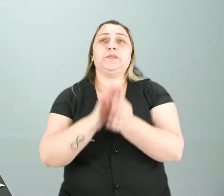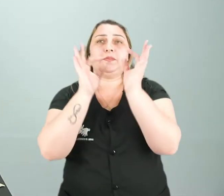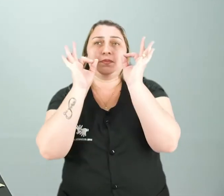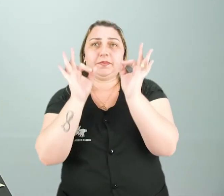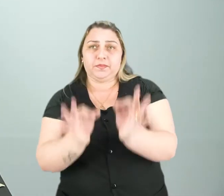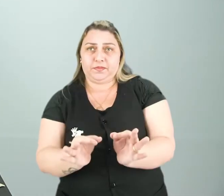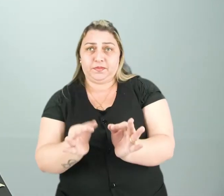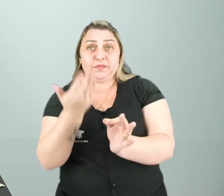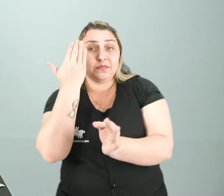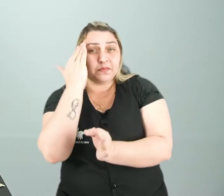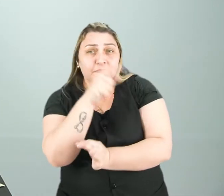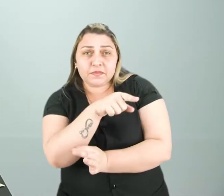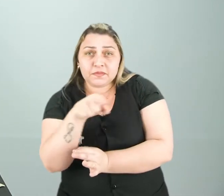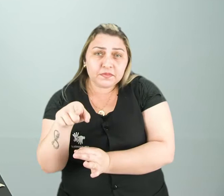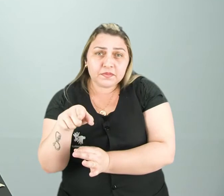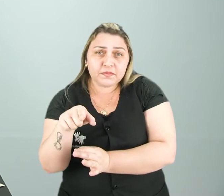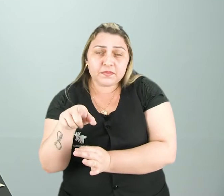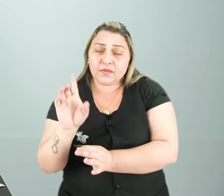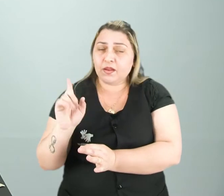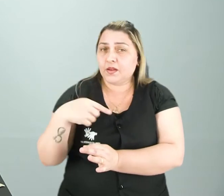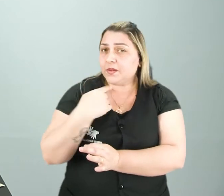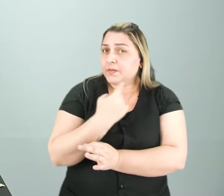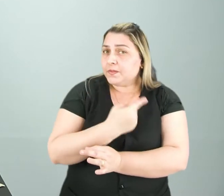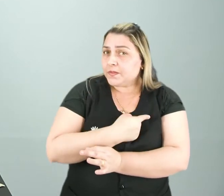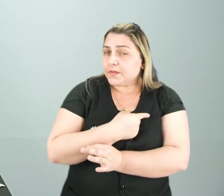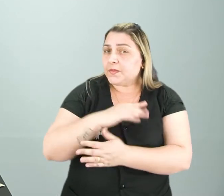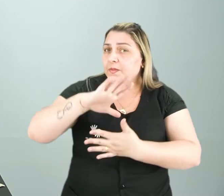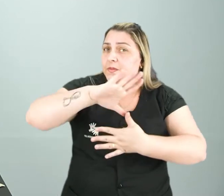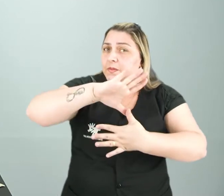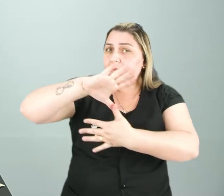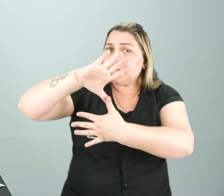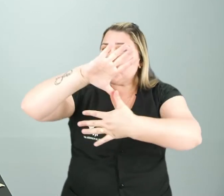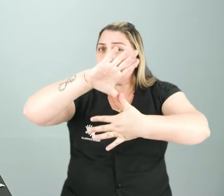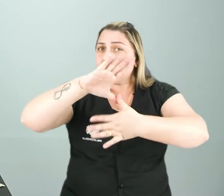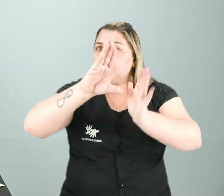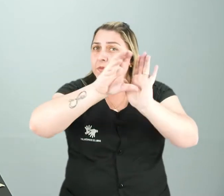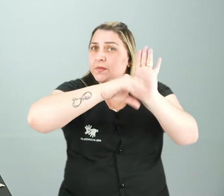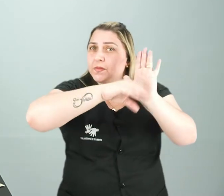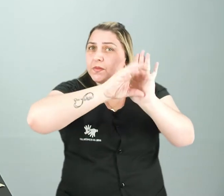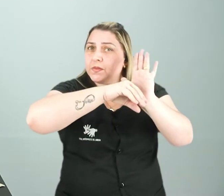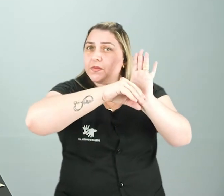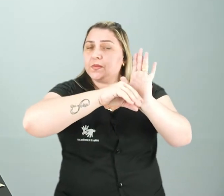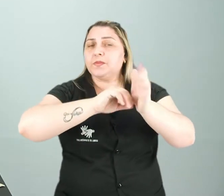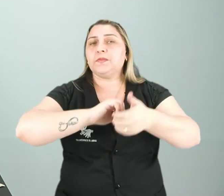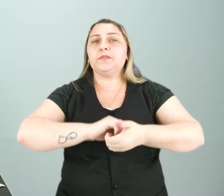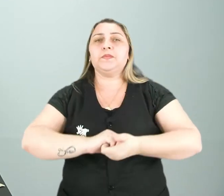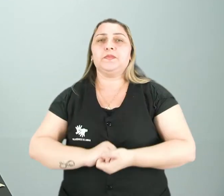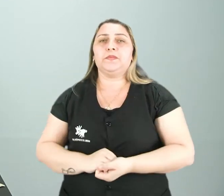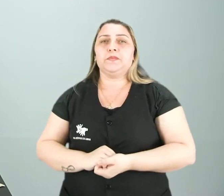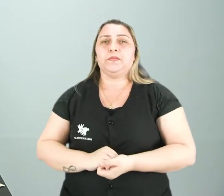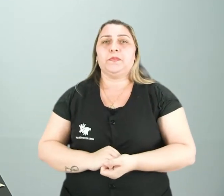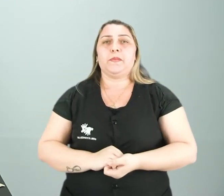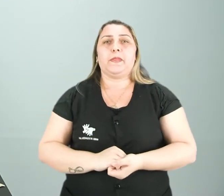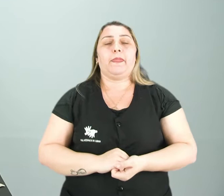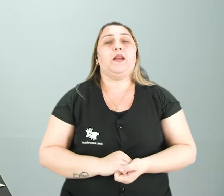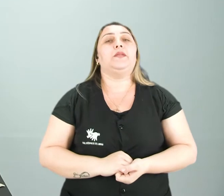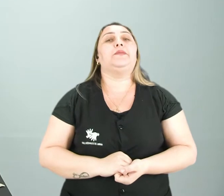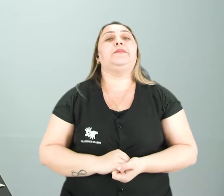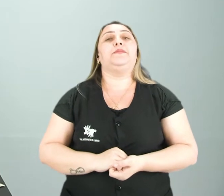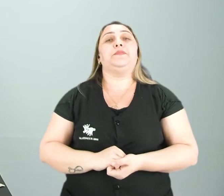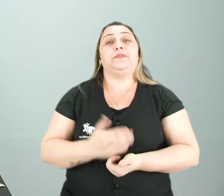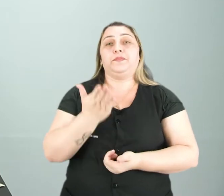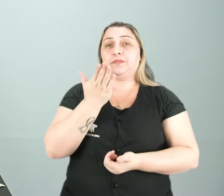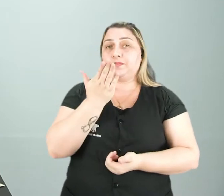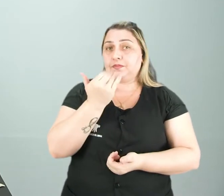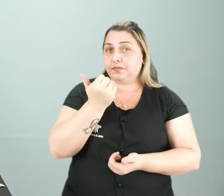certinho? Estão entendendo o nosso mapa conceitual? Então, vamos lá. Consumidor